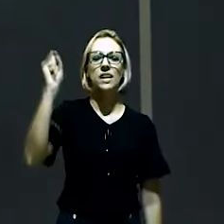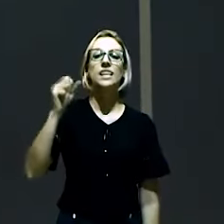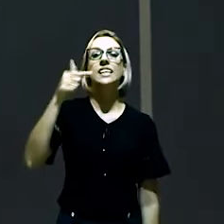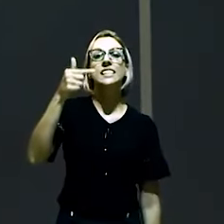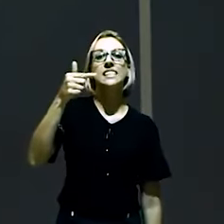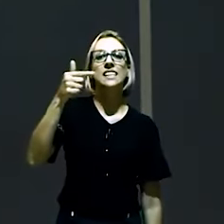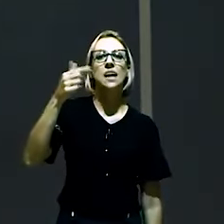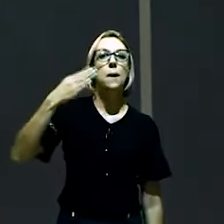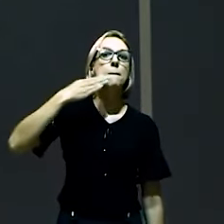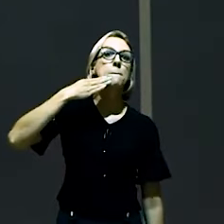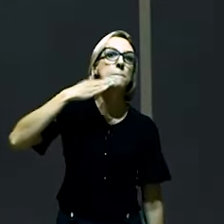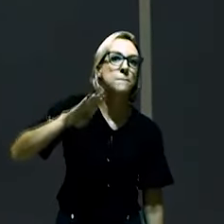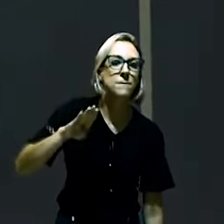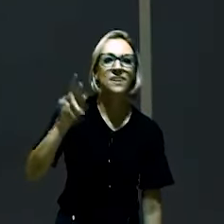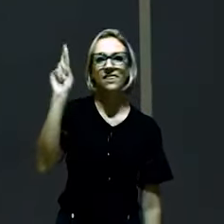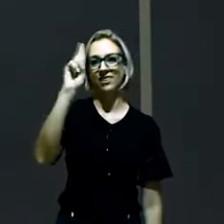E